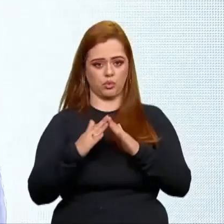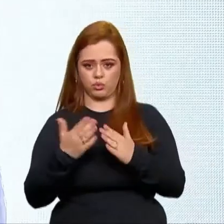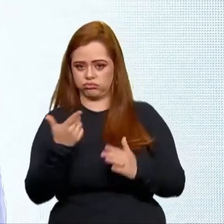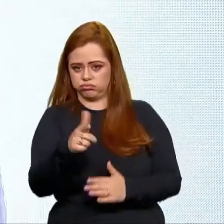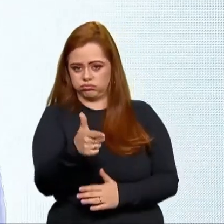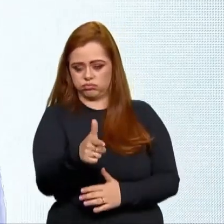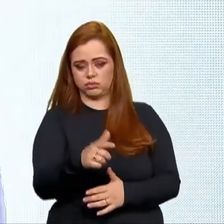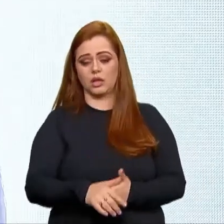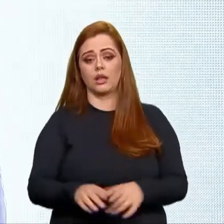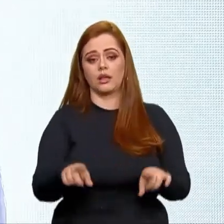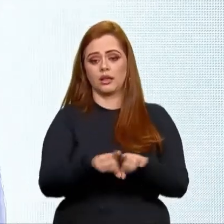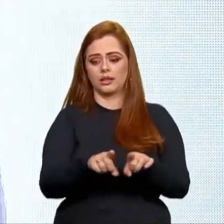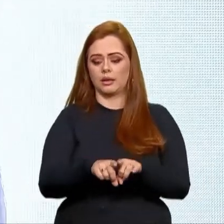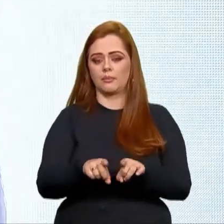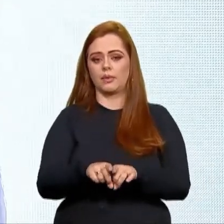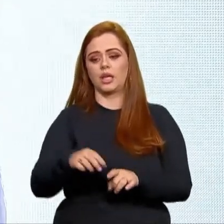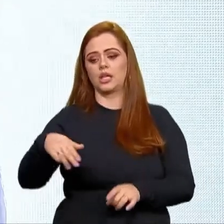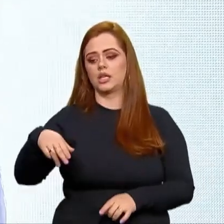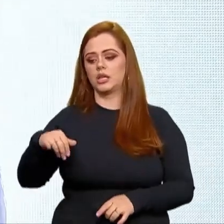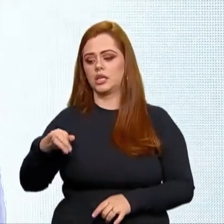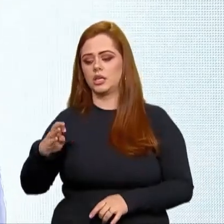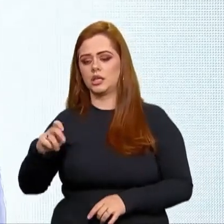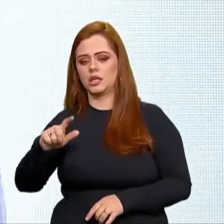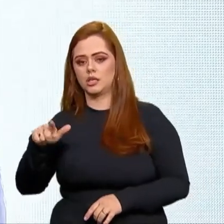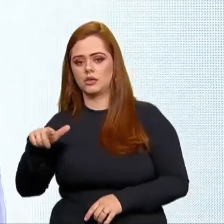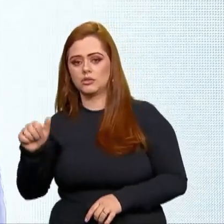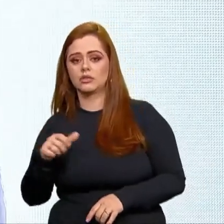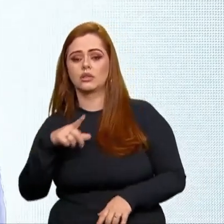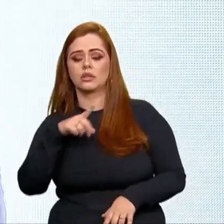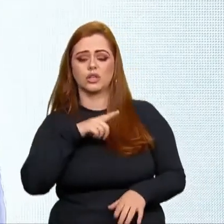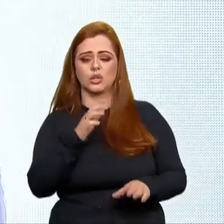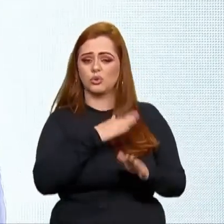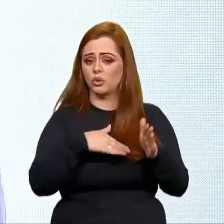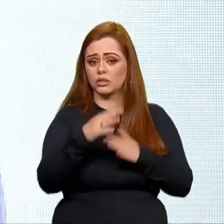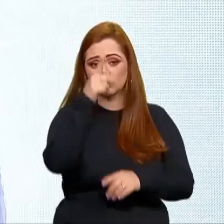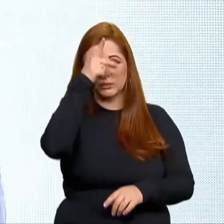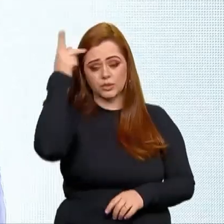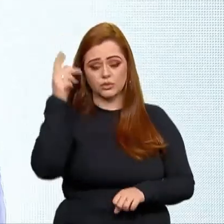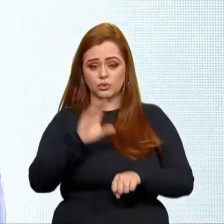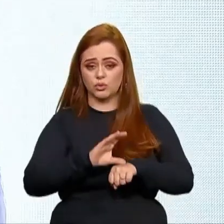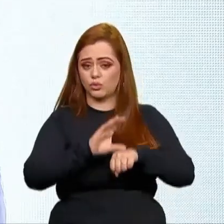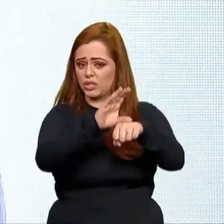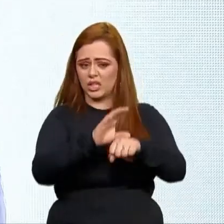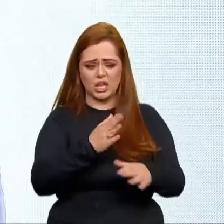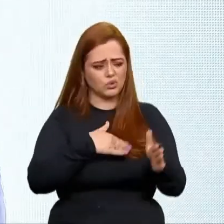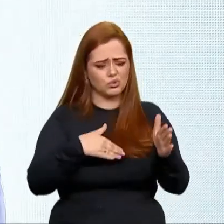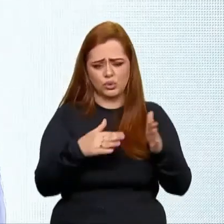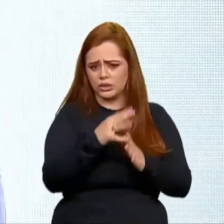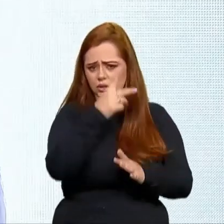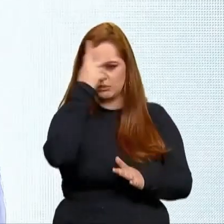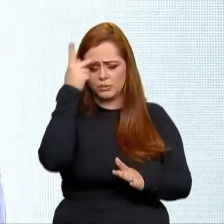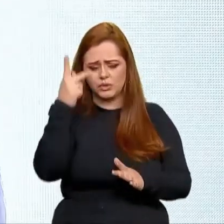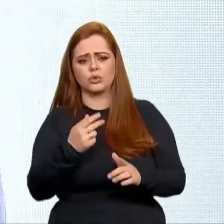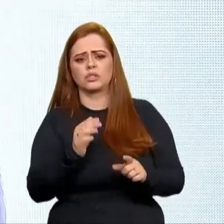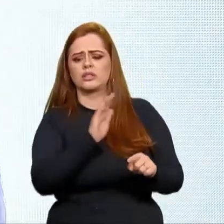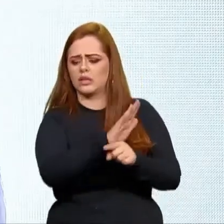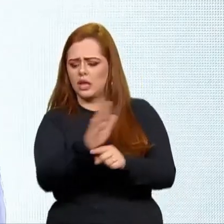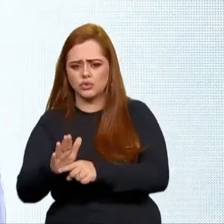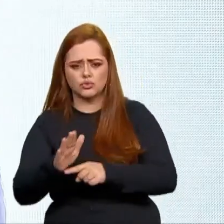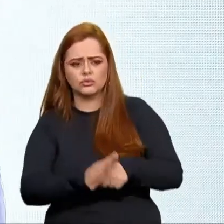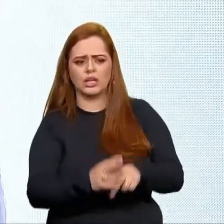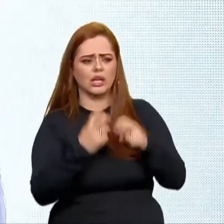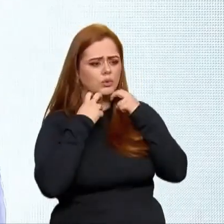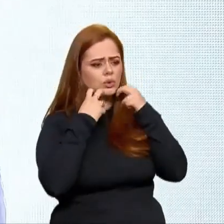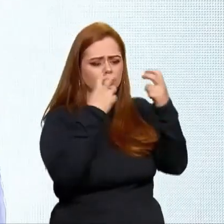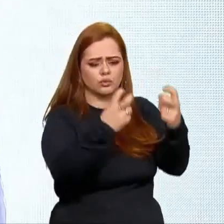pelo Estado Democrático de Direito, todos os conselheiros, conselheiras, todos aqueles que através das suas mãos, das suas vozes,